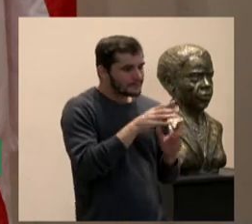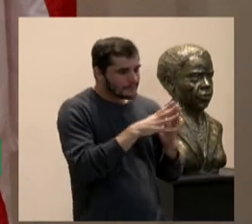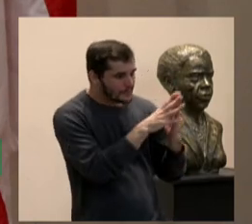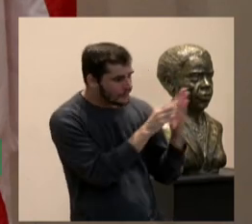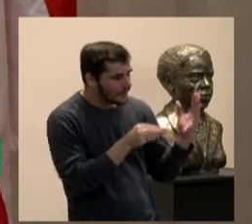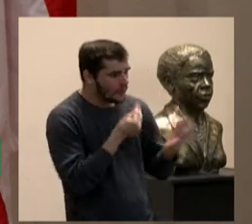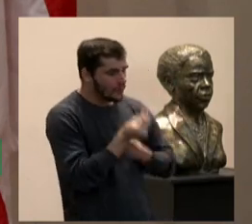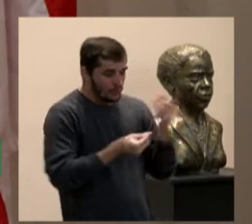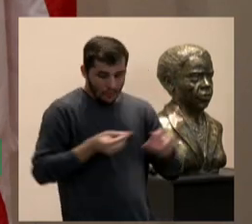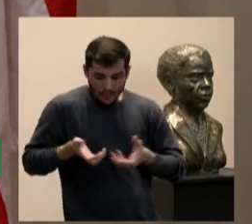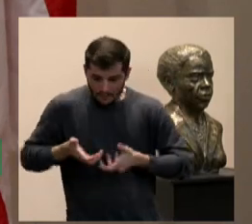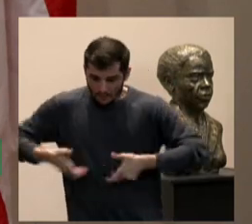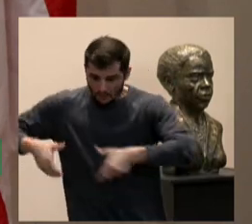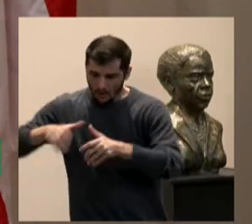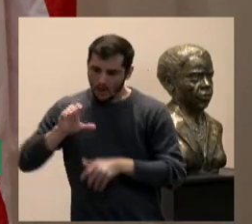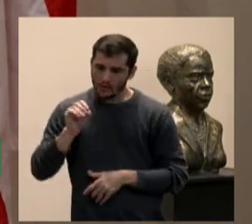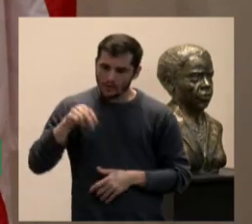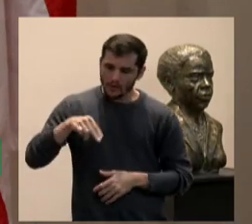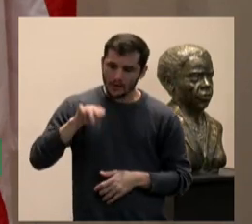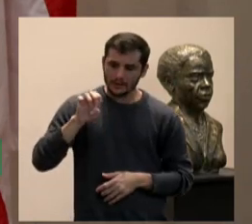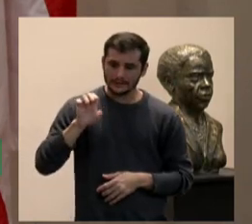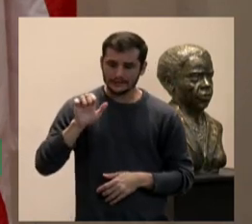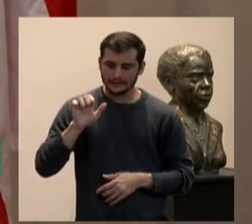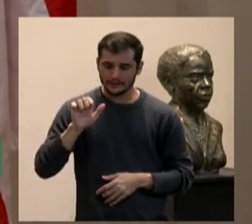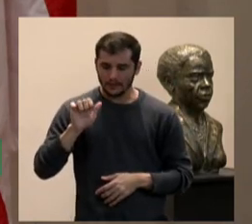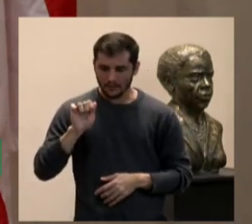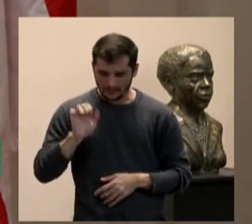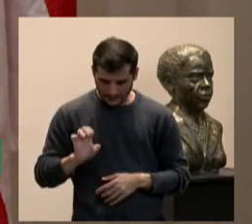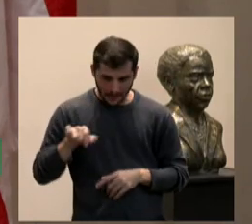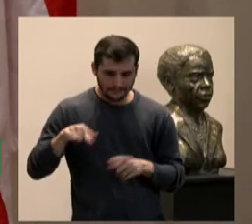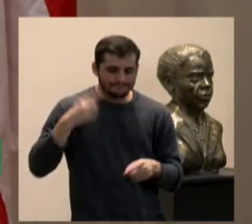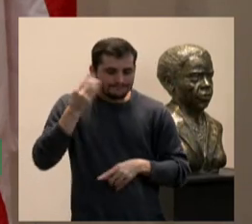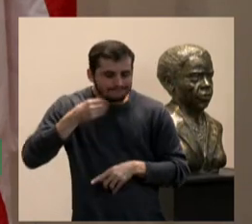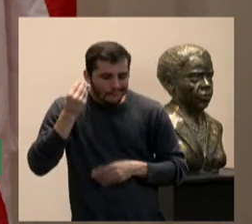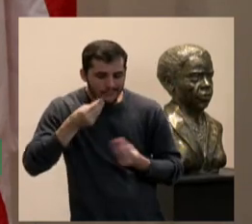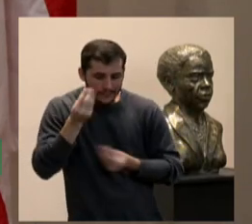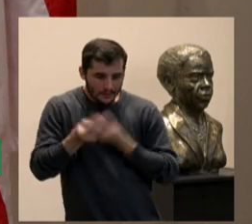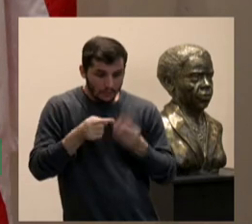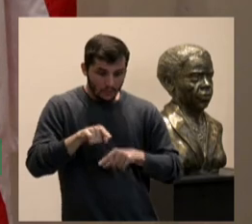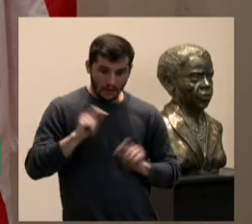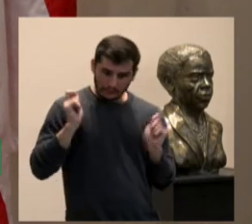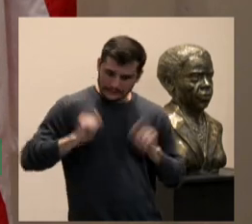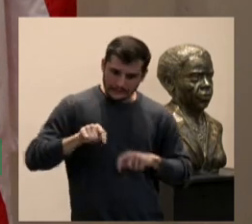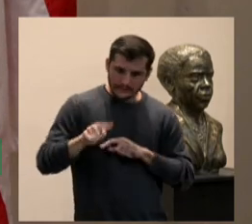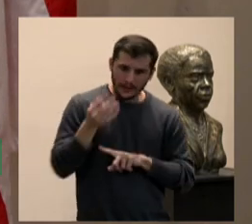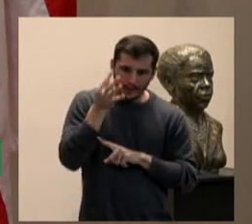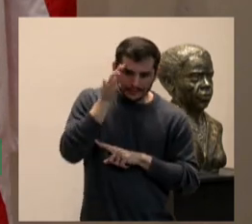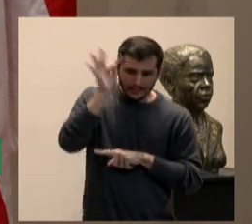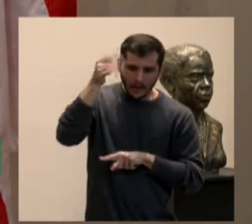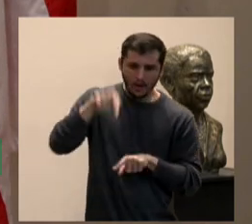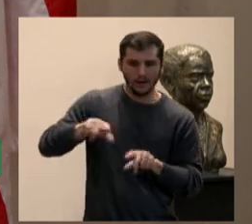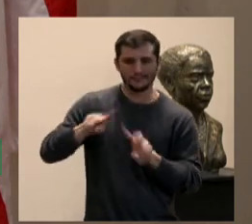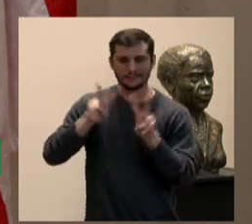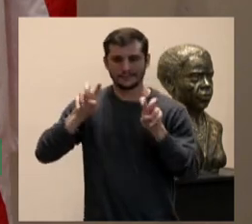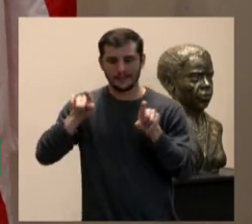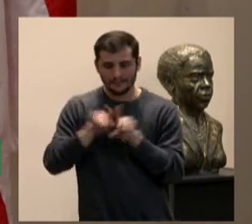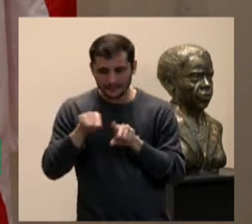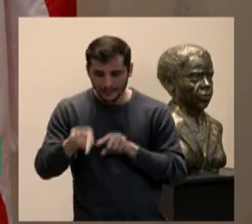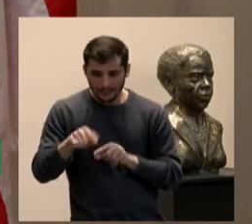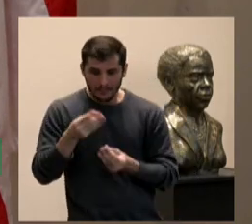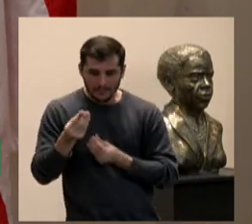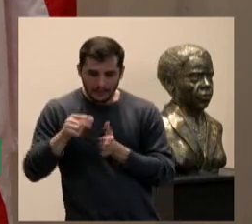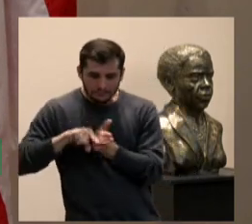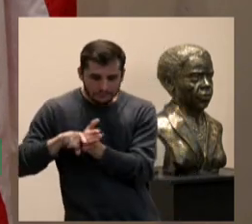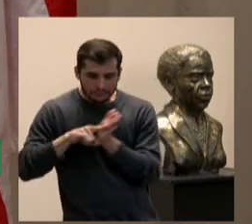da CONAI, ela foi uma experiência que a gente precisa, inclusive, teorizar sobre, porque ela nos dá